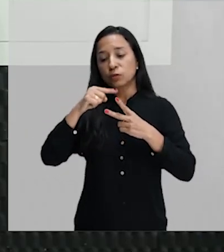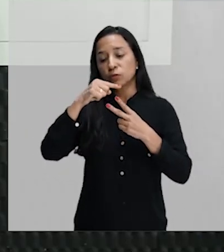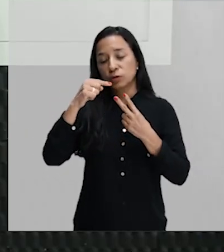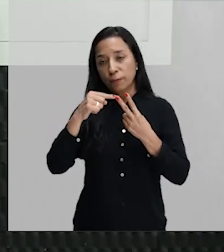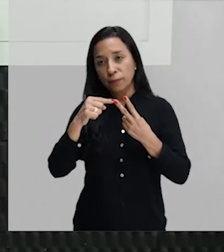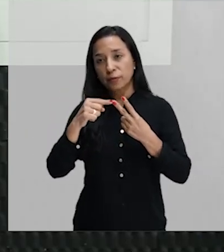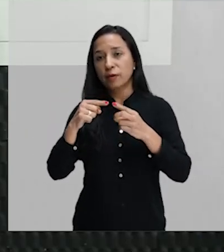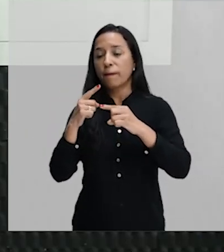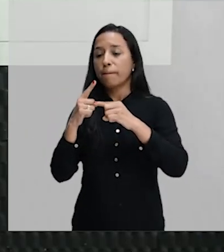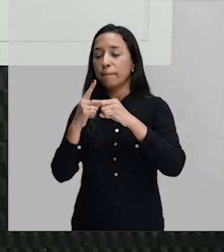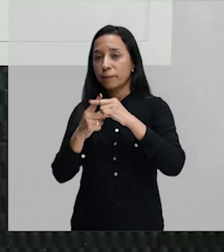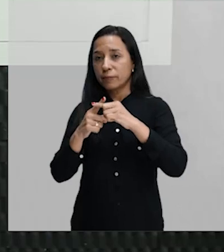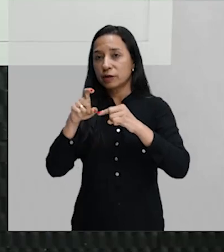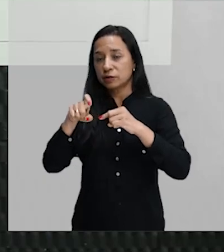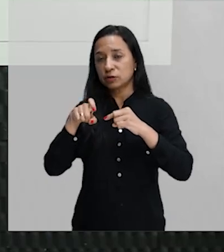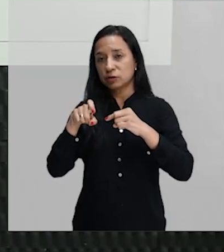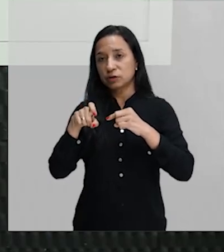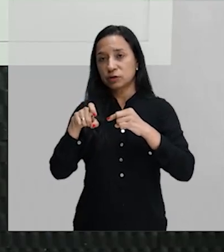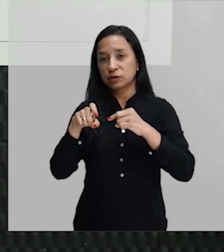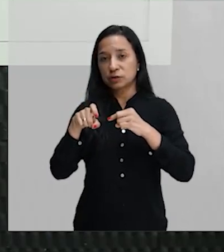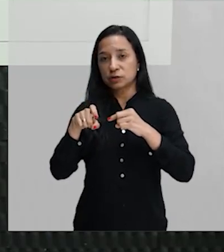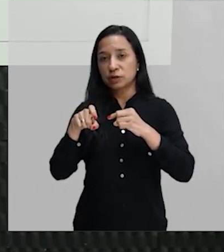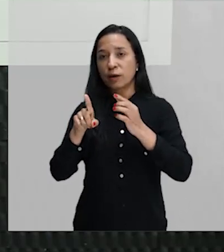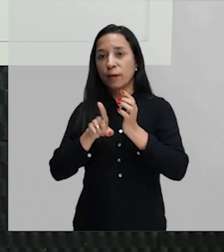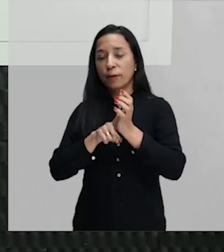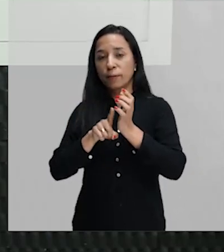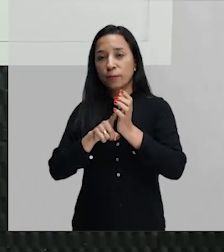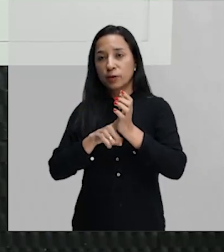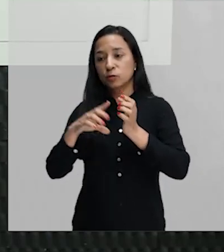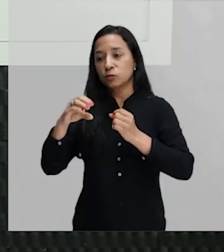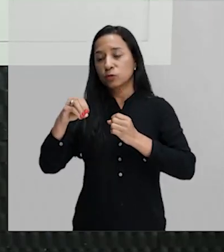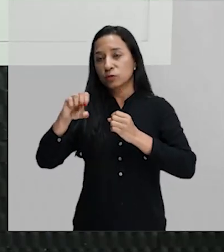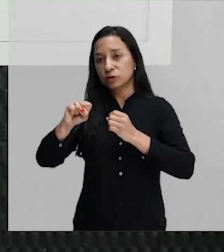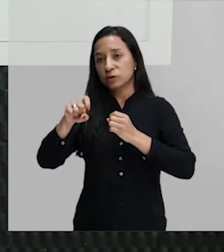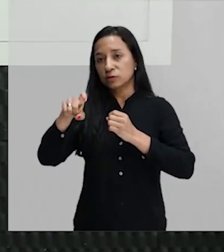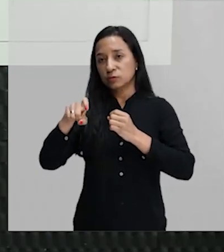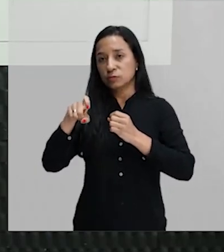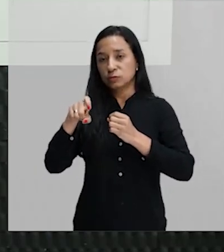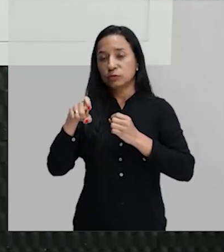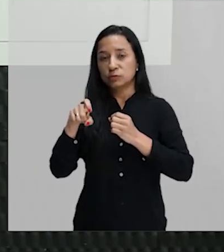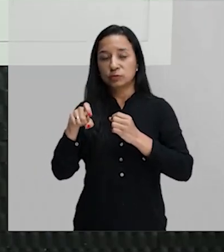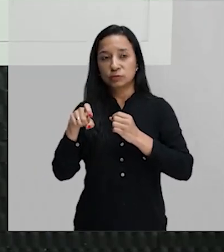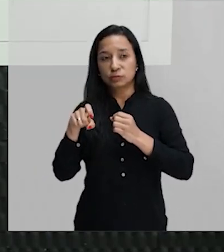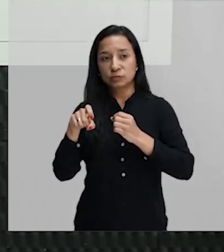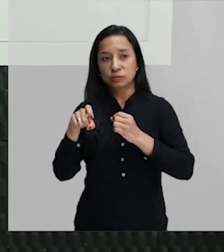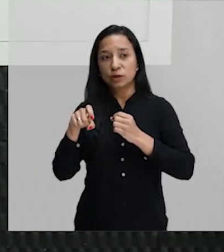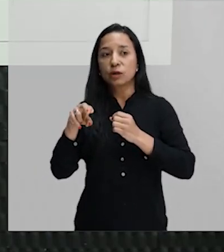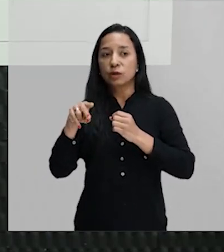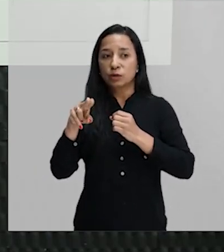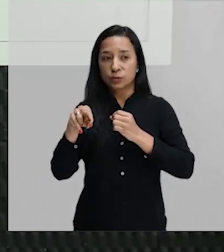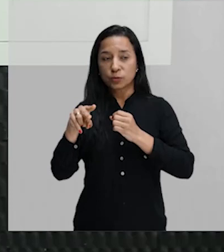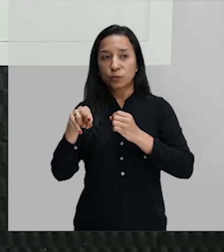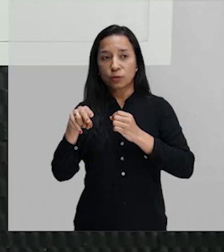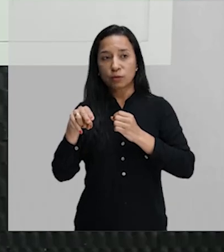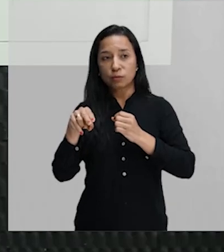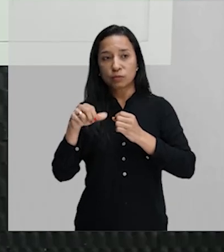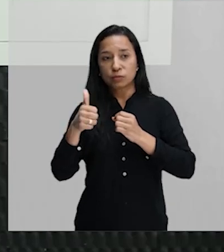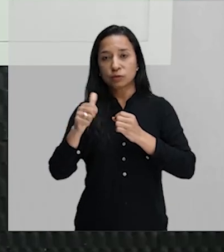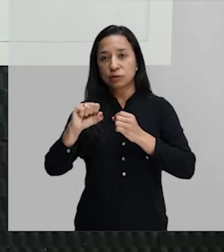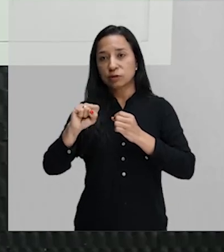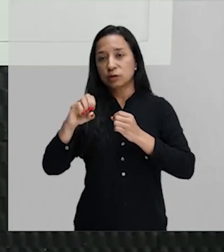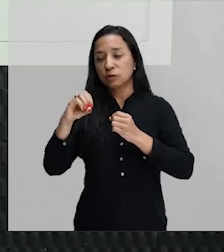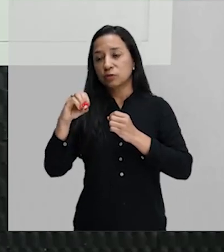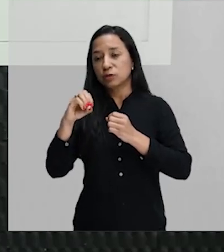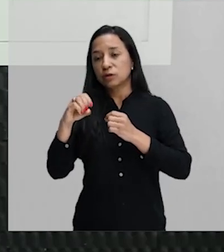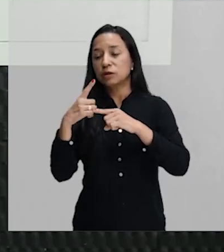x. A mesma coisa, o cosseno de 180 mais x vale menos cosseno de